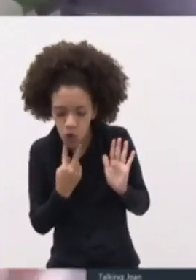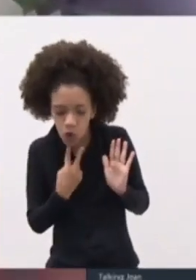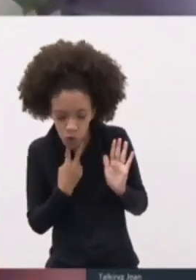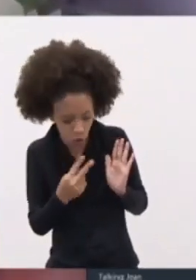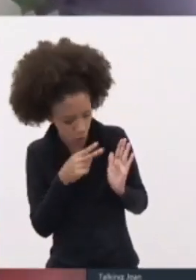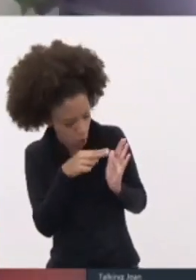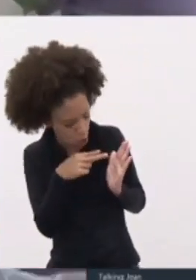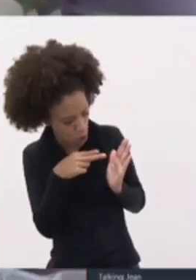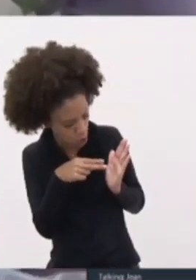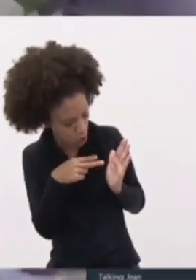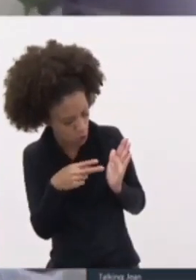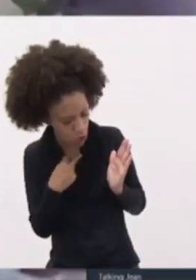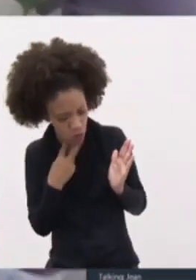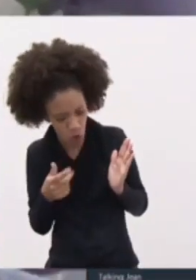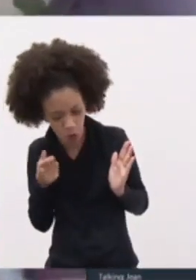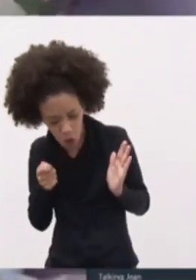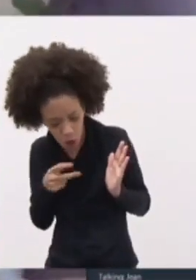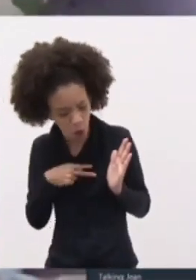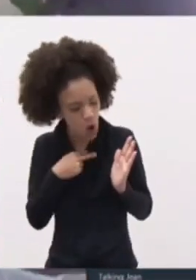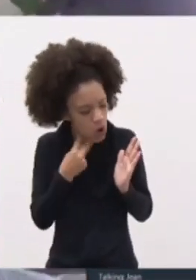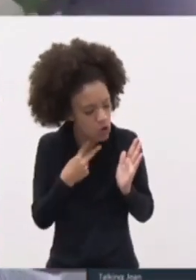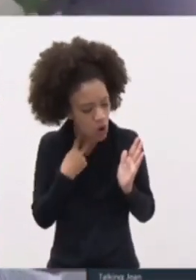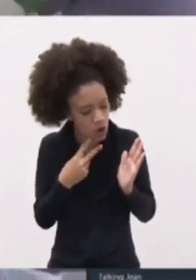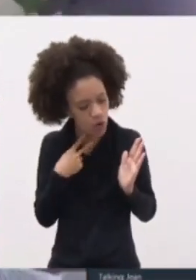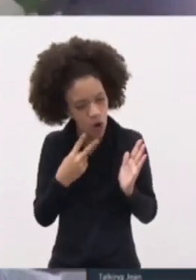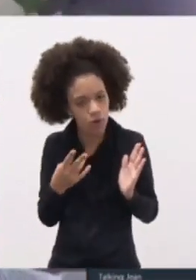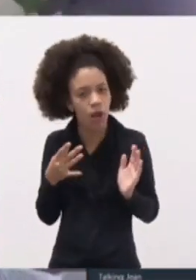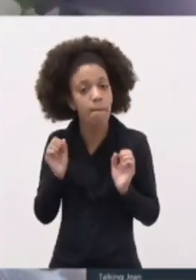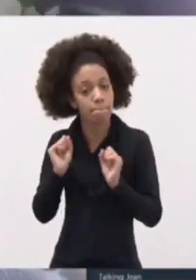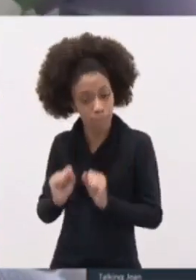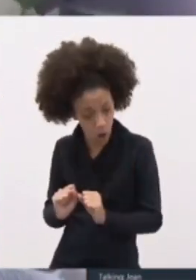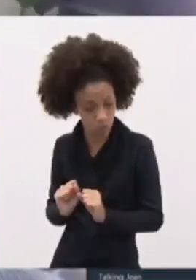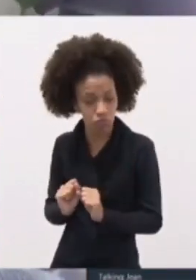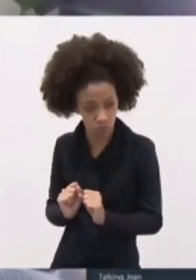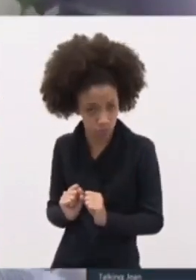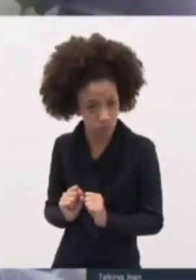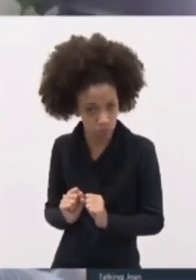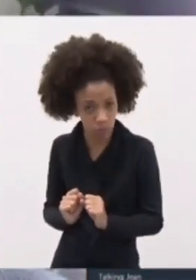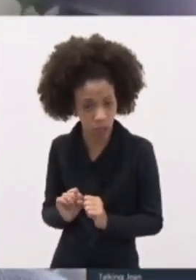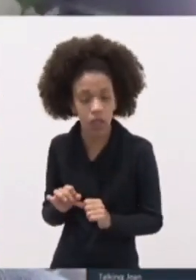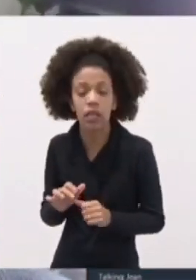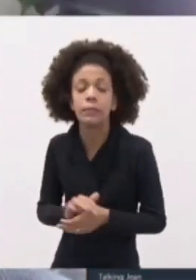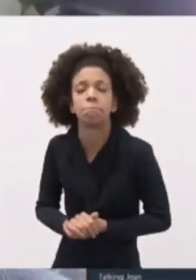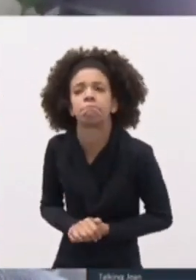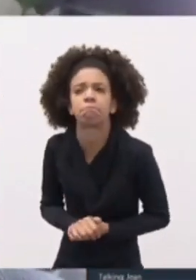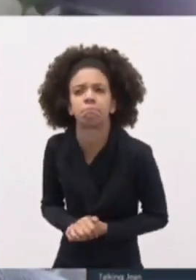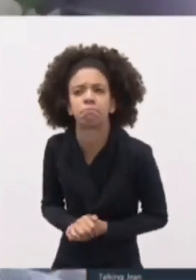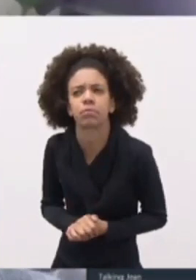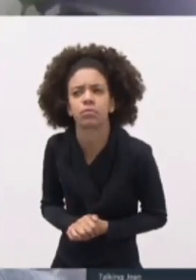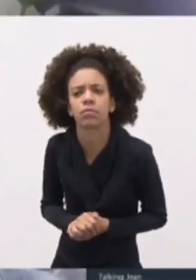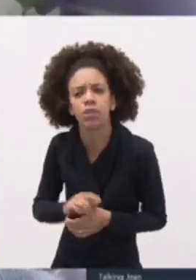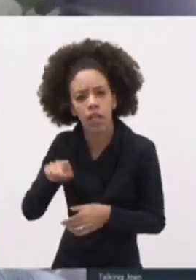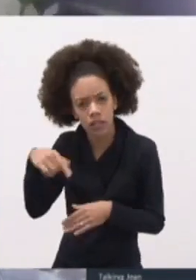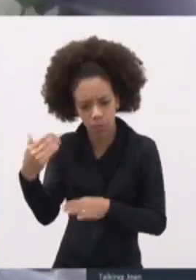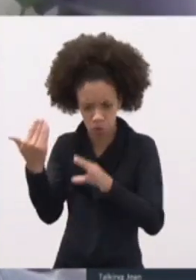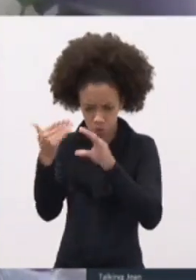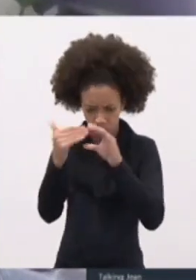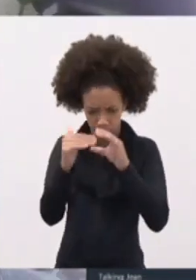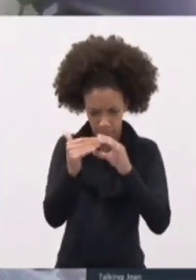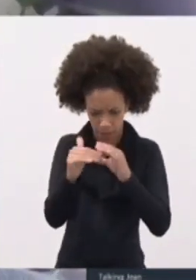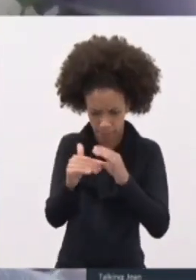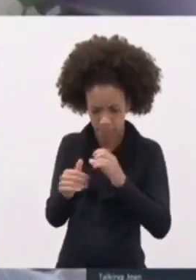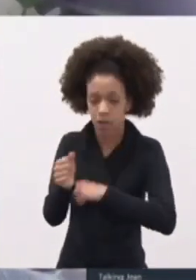de um dos professores que eu trouxe aqui, né? Você pode gravar o seu texto, distribuir para que os seus